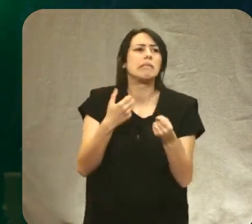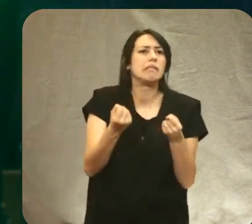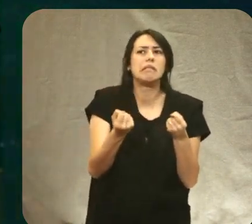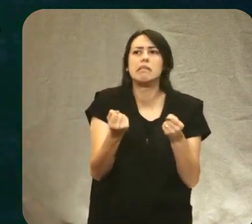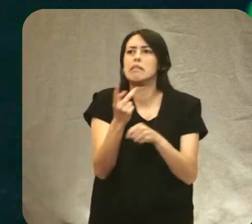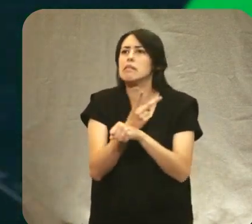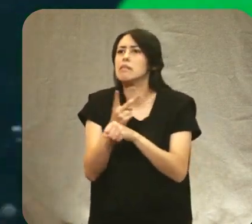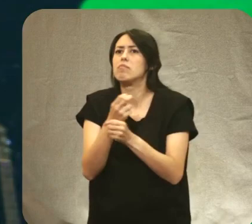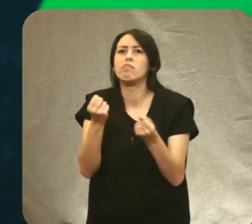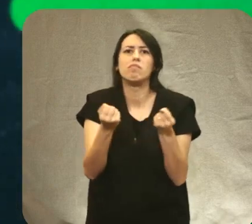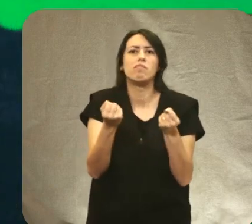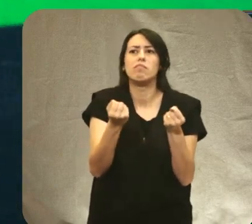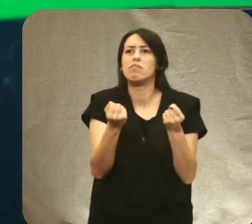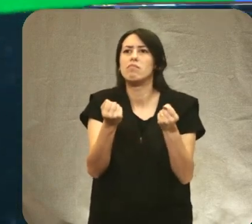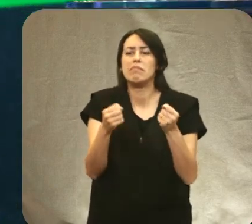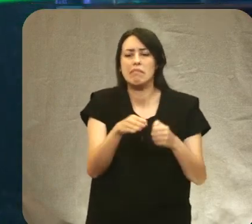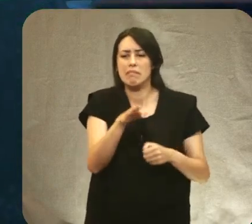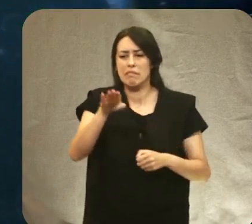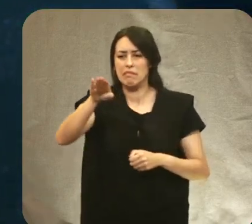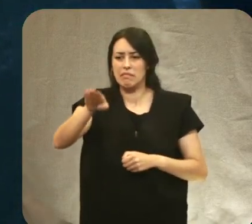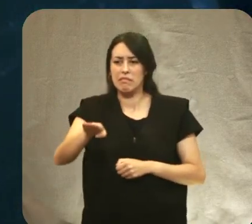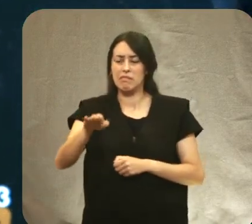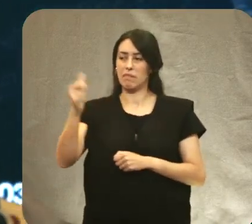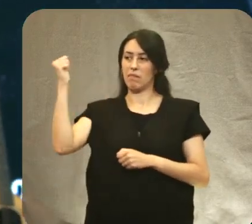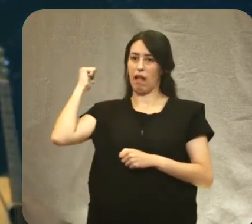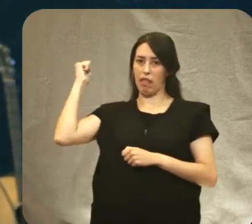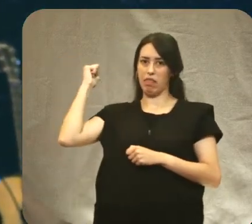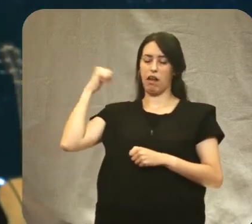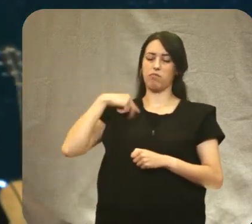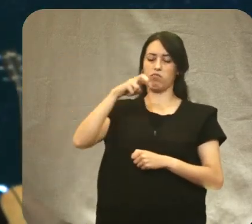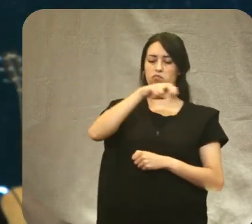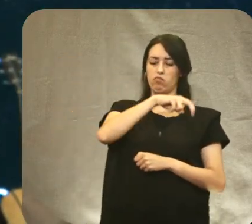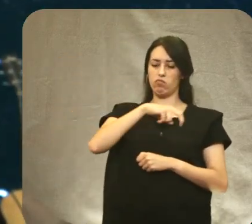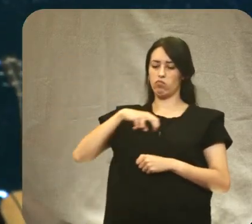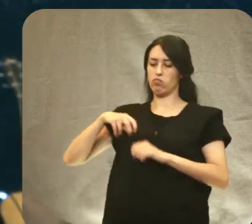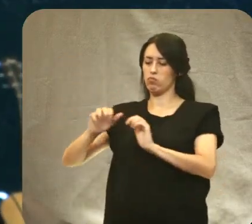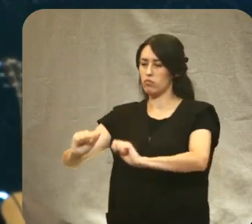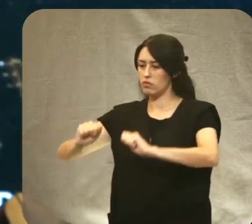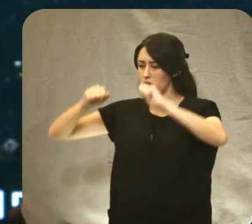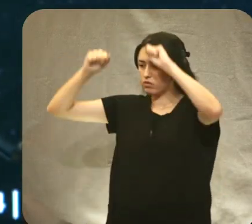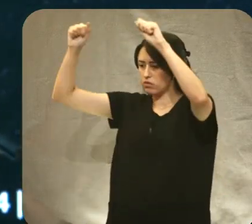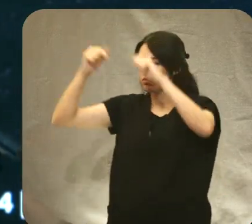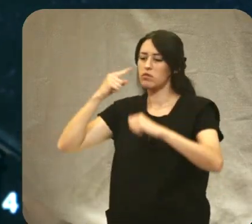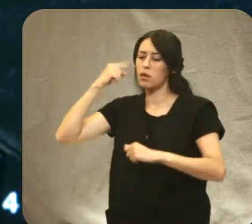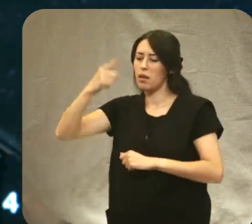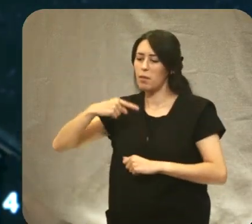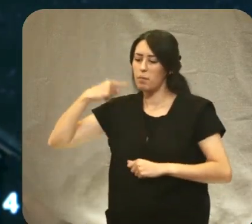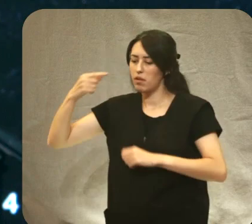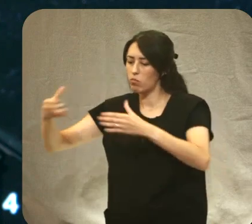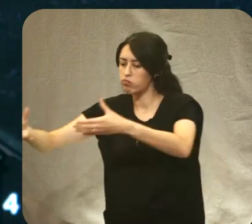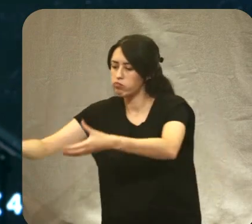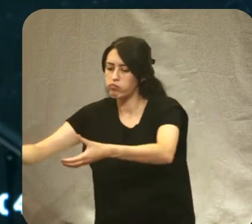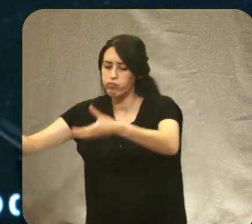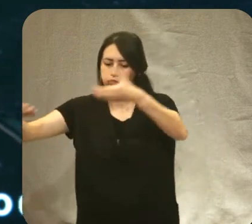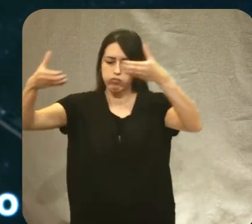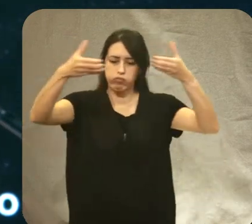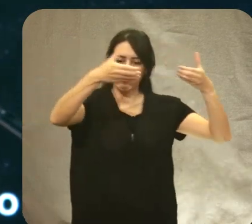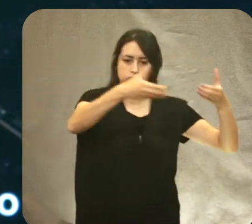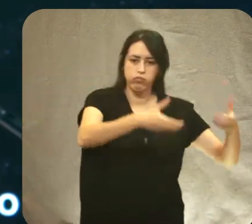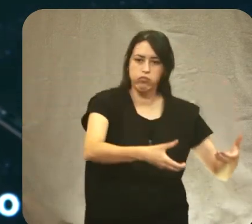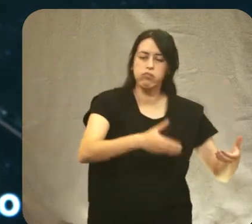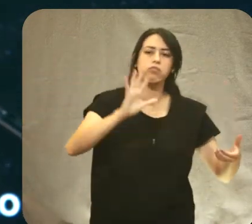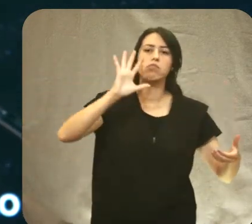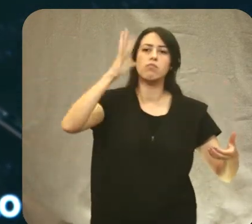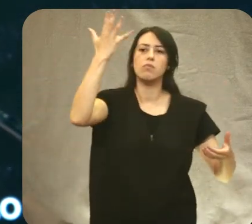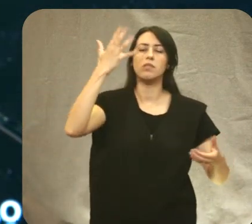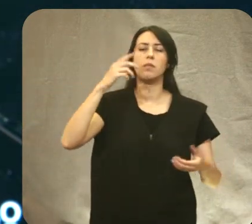Desço do carro, abro o porta-mala, começo a tirar as malas, tiro o step. Na hora que eu vou tirar o macaco não saía